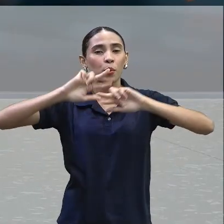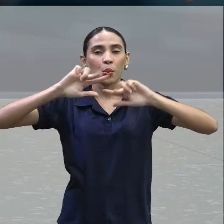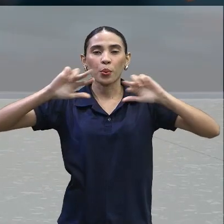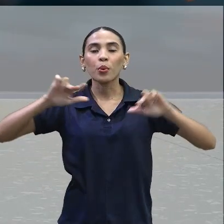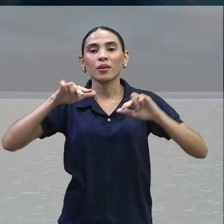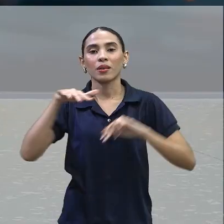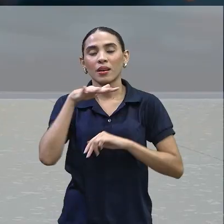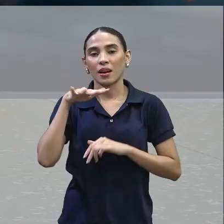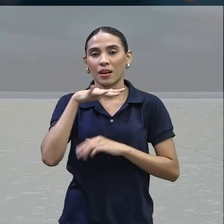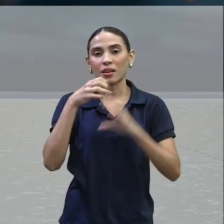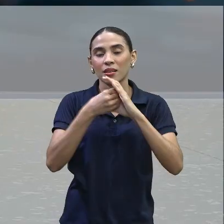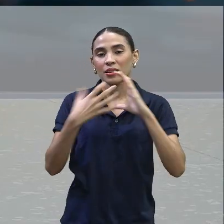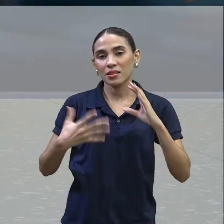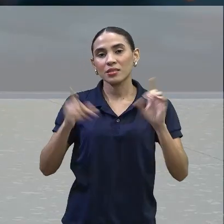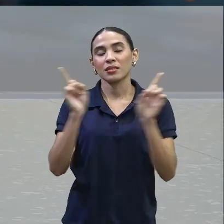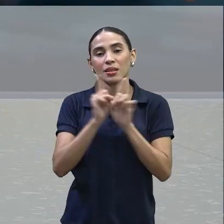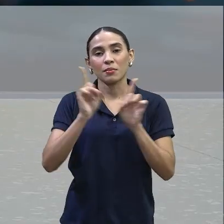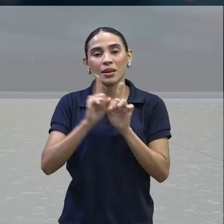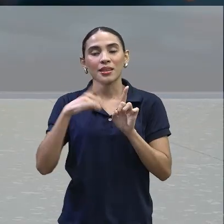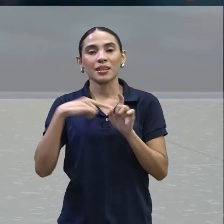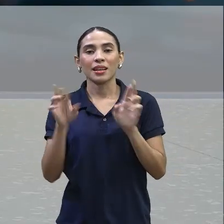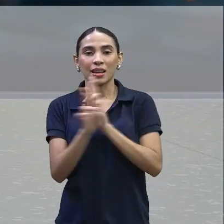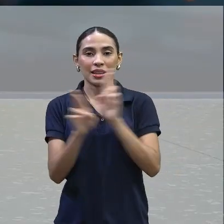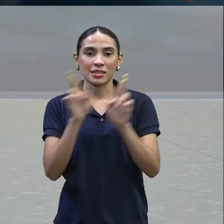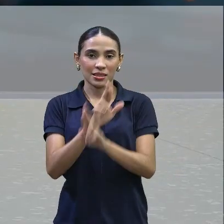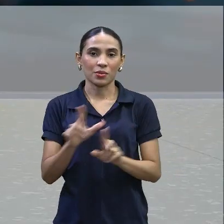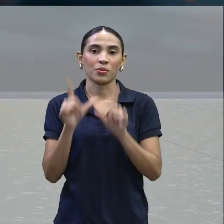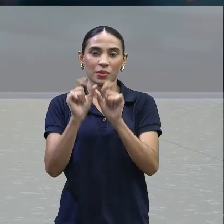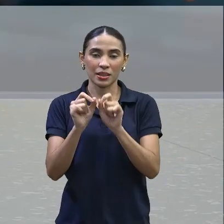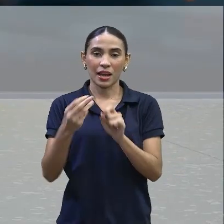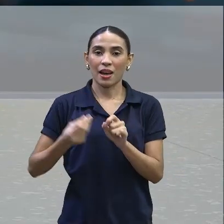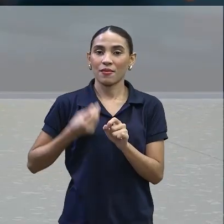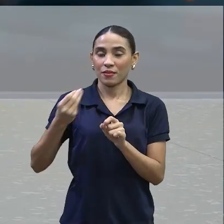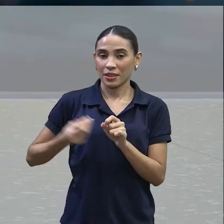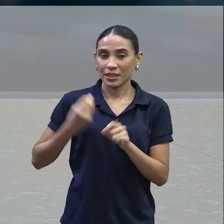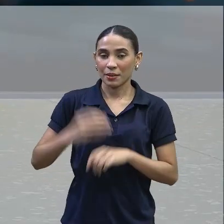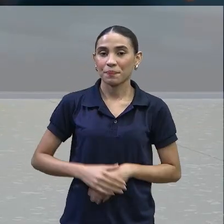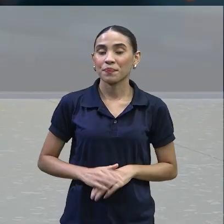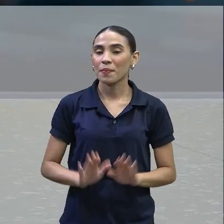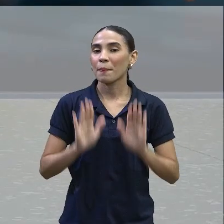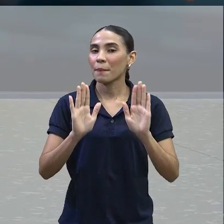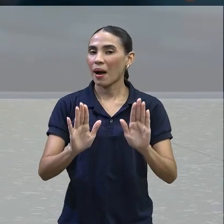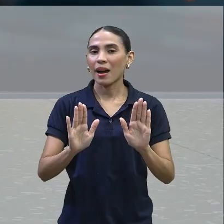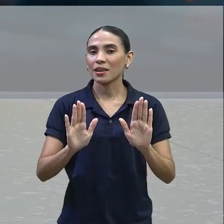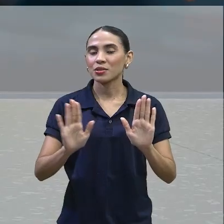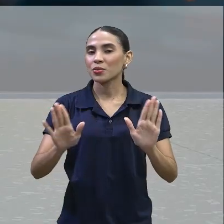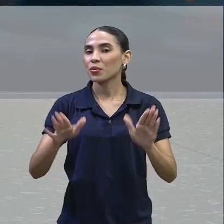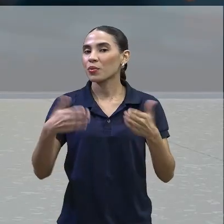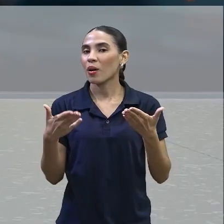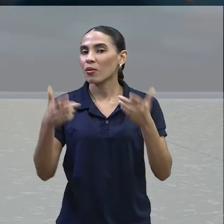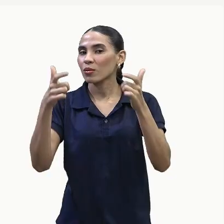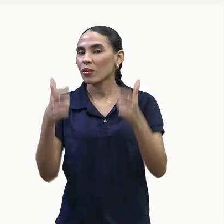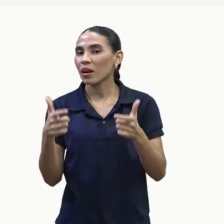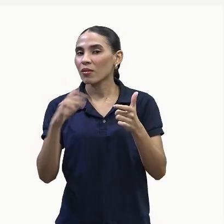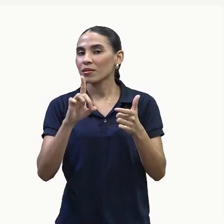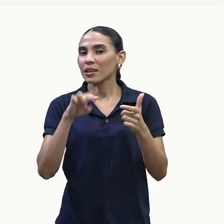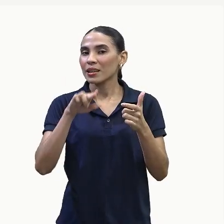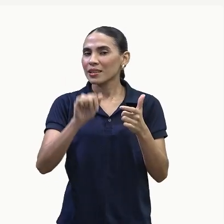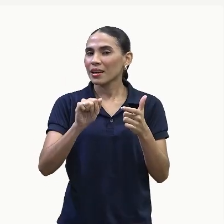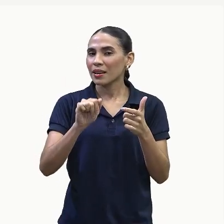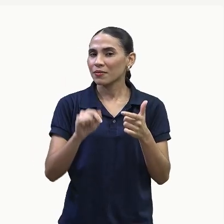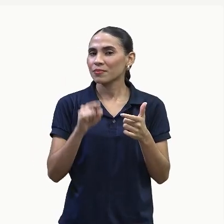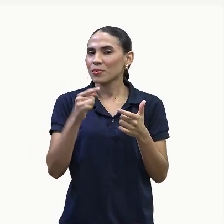esses aspectos, né, que estão relacionados à nossa vida. Mas onde é que está localizado esse DNA que nós